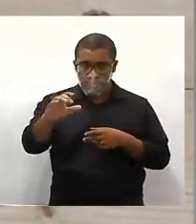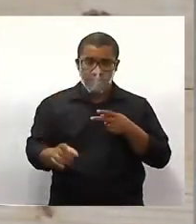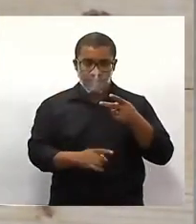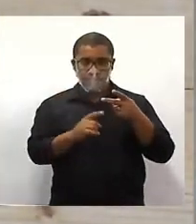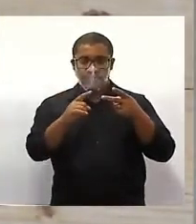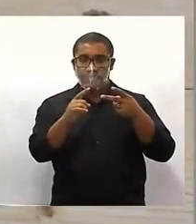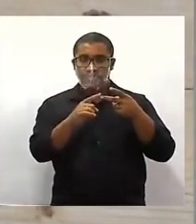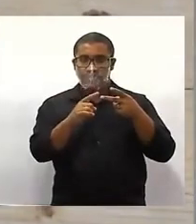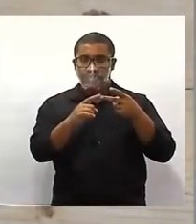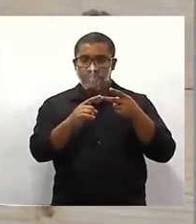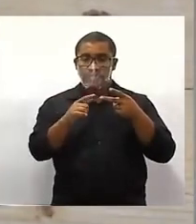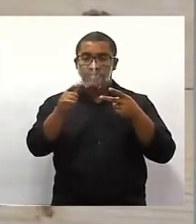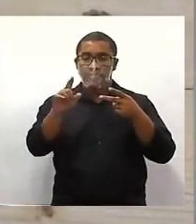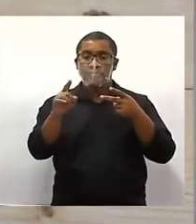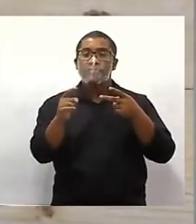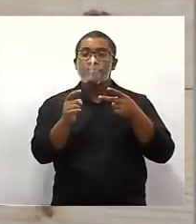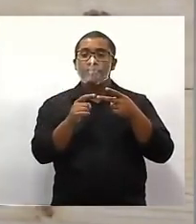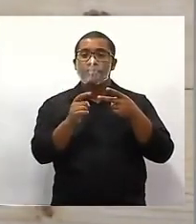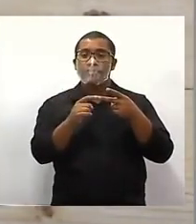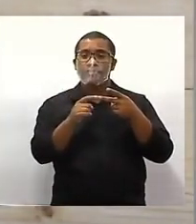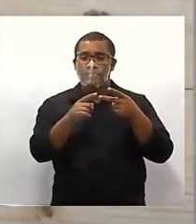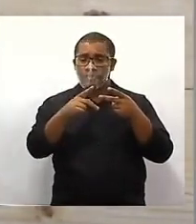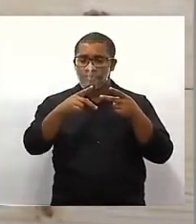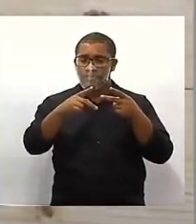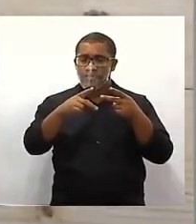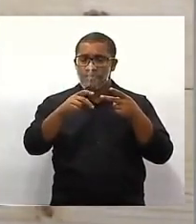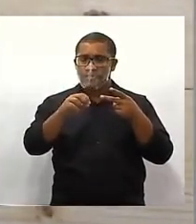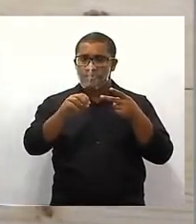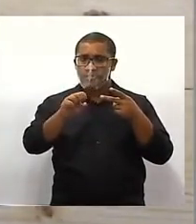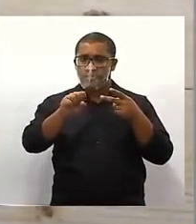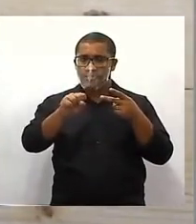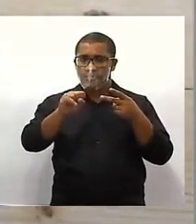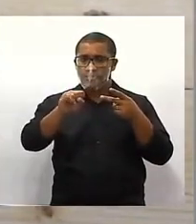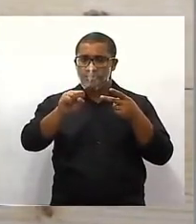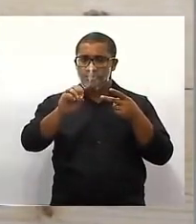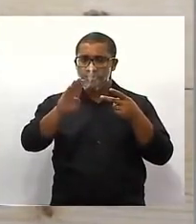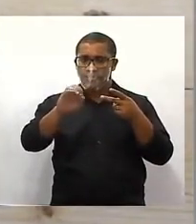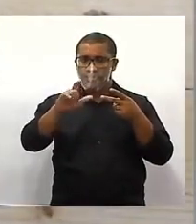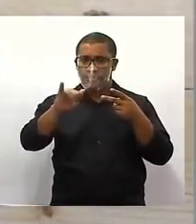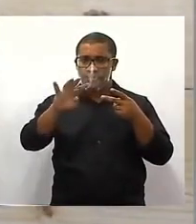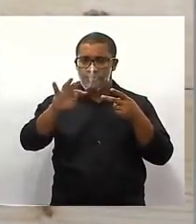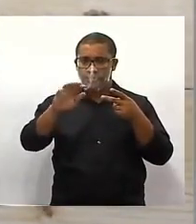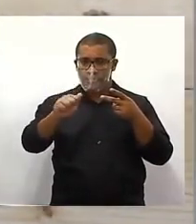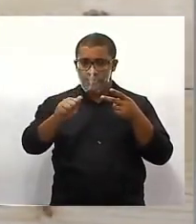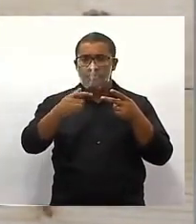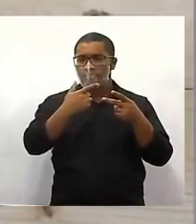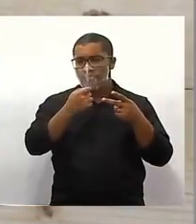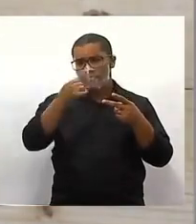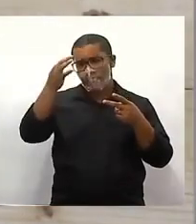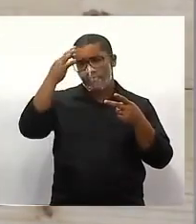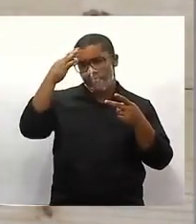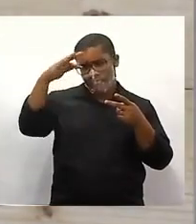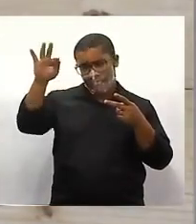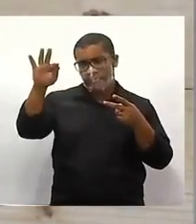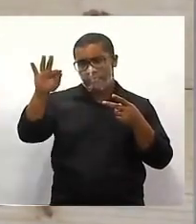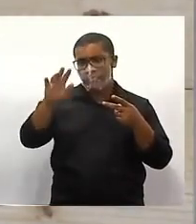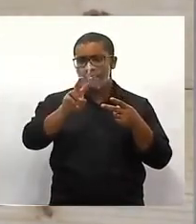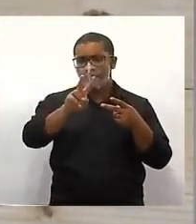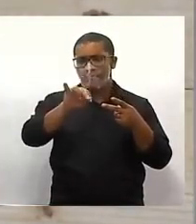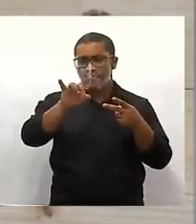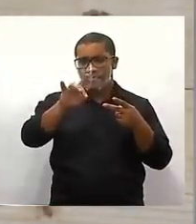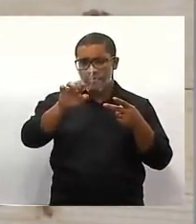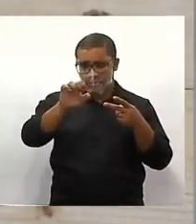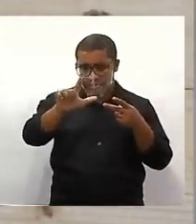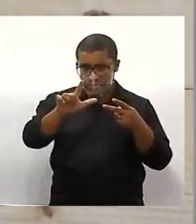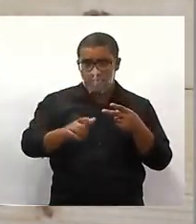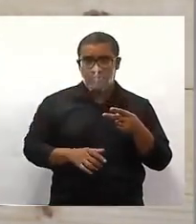possibilista, ela foi defendida por Vidal de la Brache, francês. Ok? Veja só, então volta lá para a